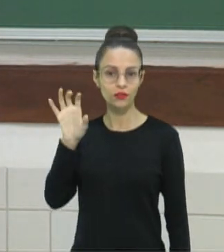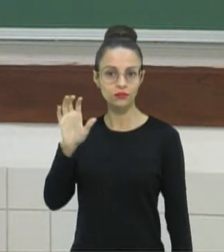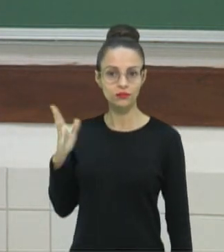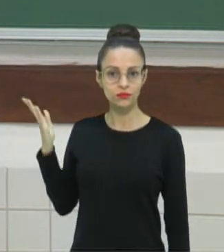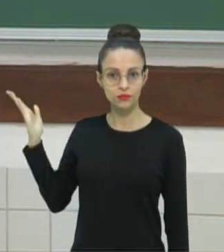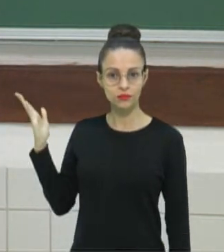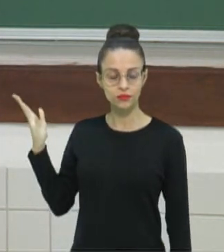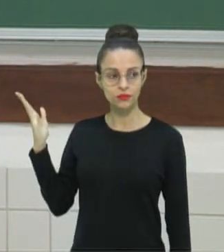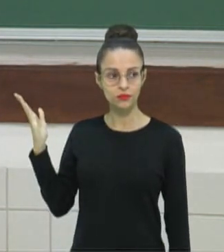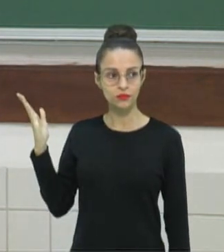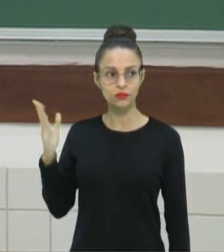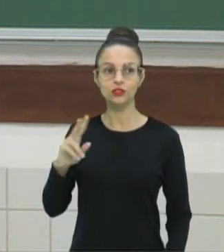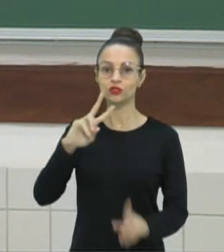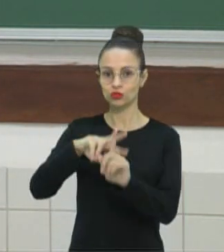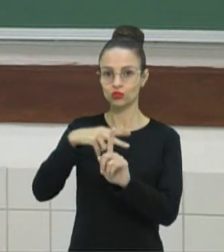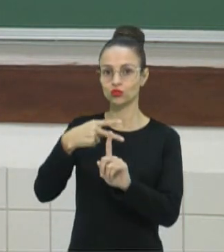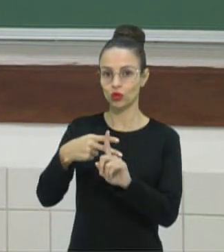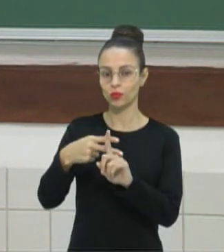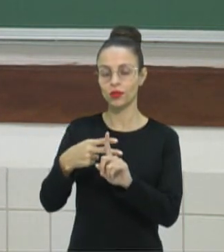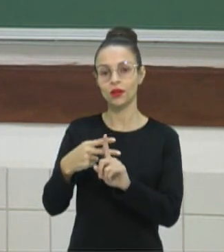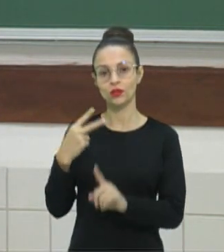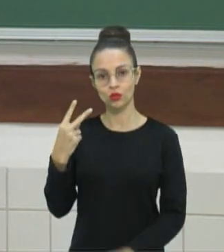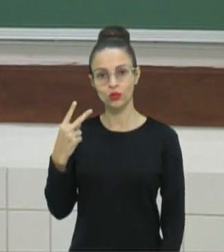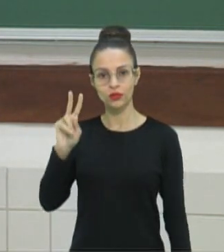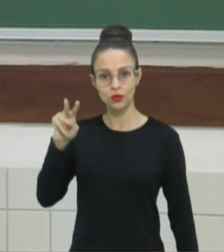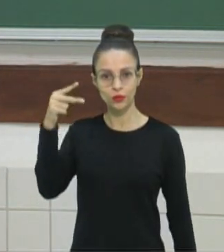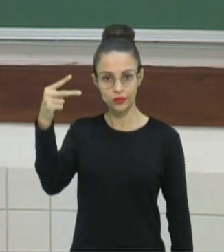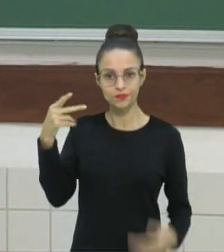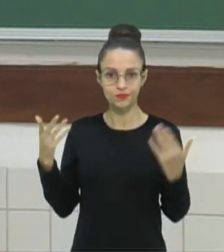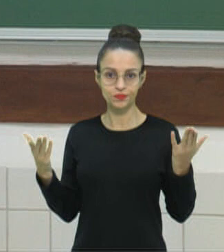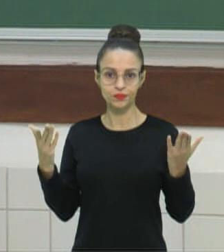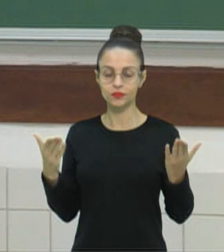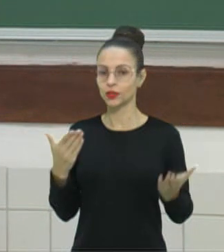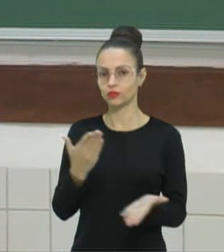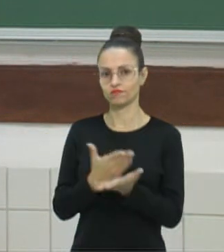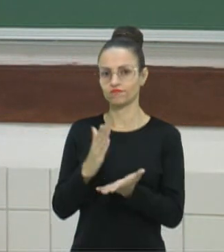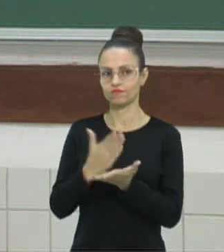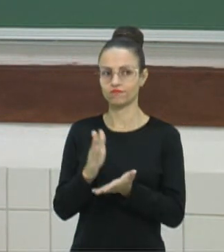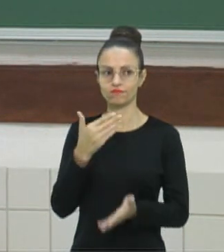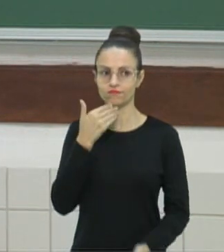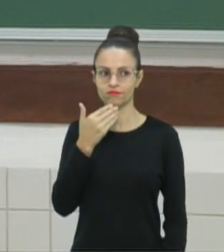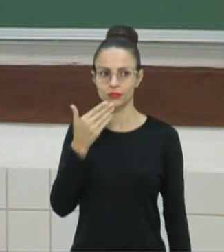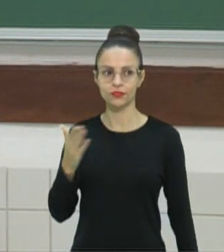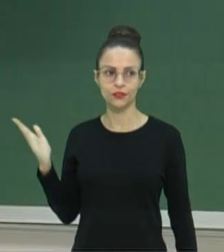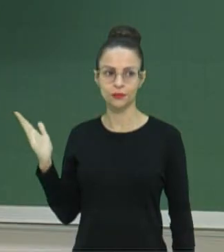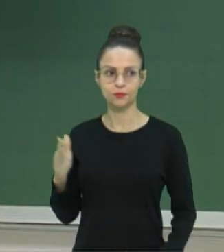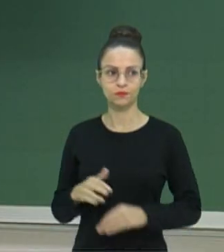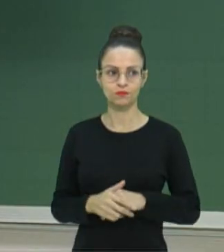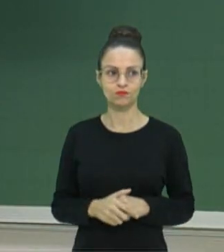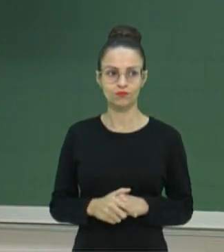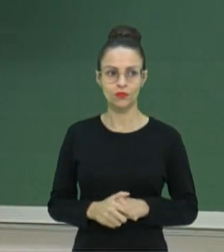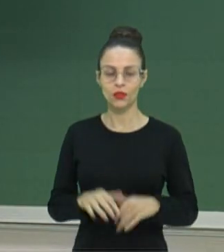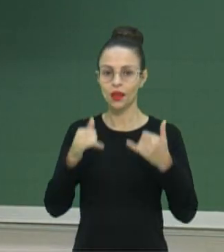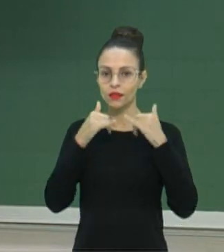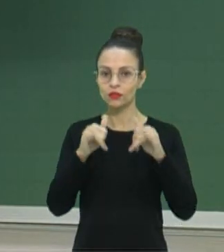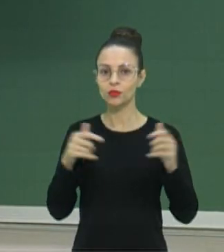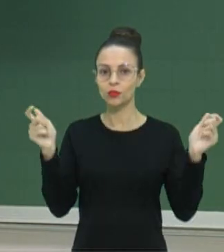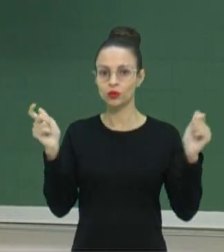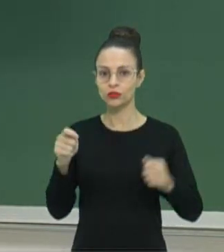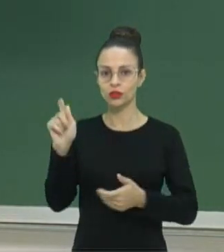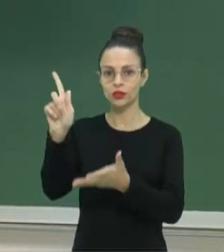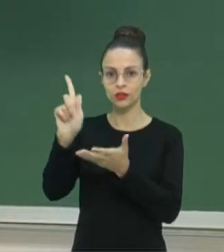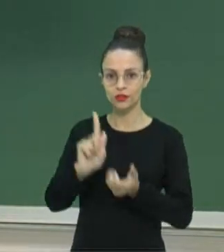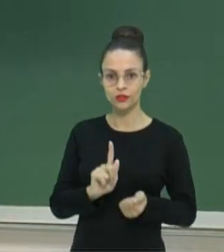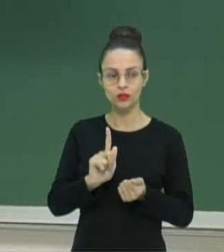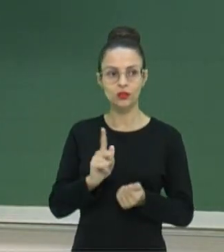ali, né? Elevado dobra é 2 ao quadrado, ok? Então, tem nada a ver. Essa questão aqui sobre energia potencial